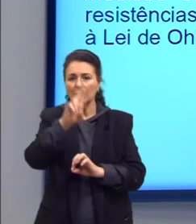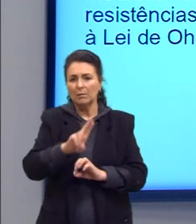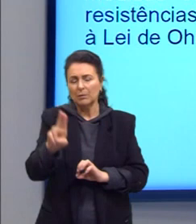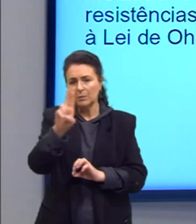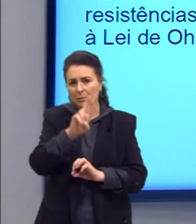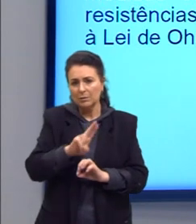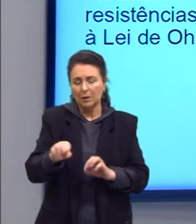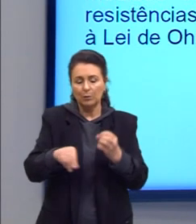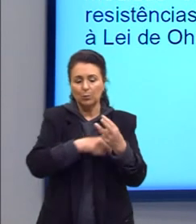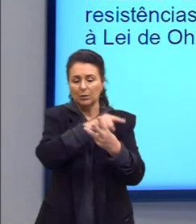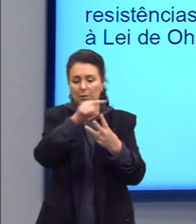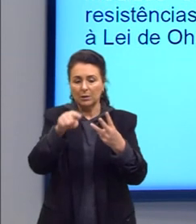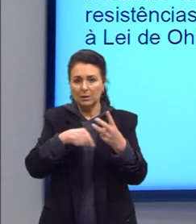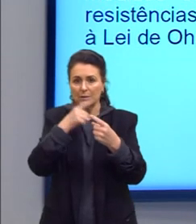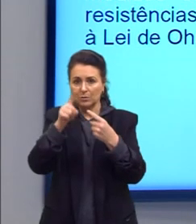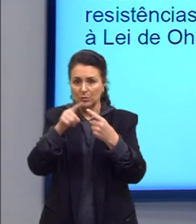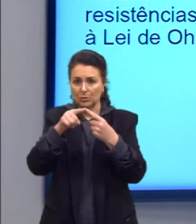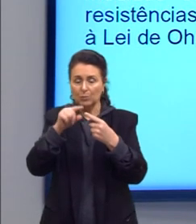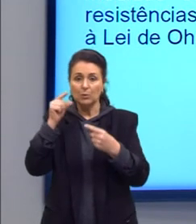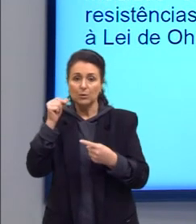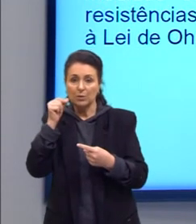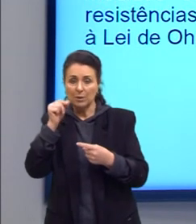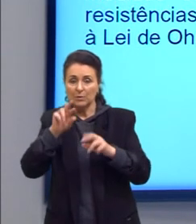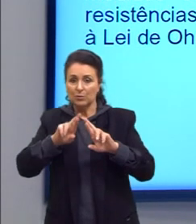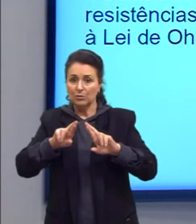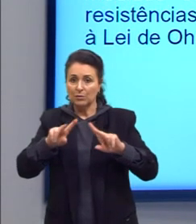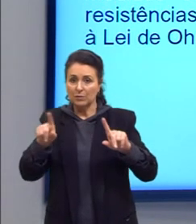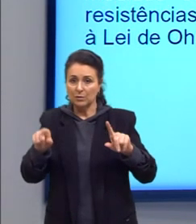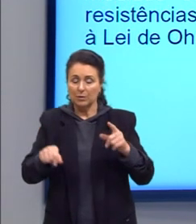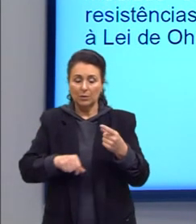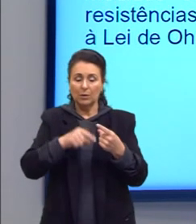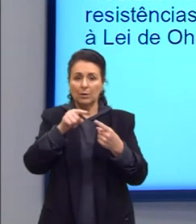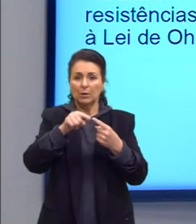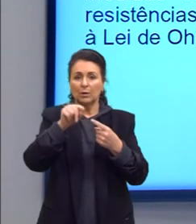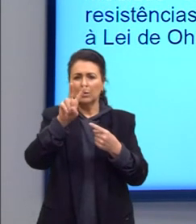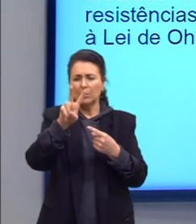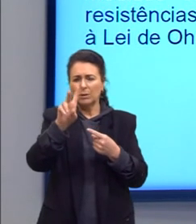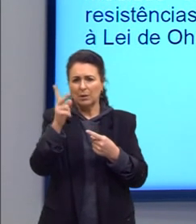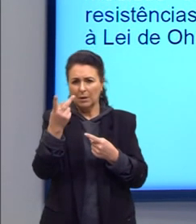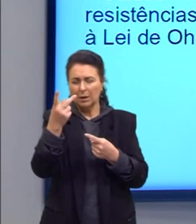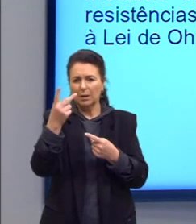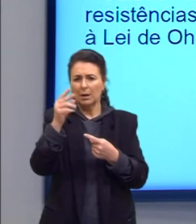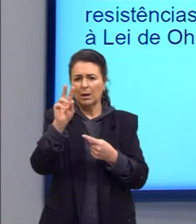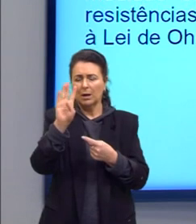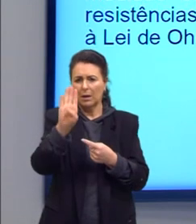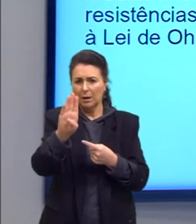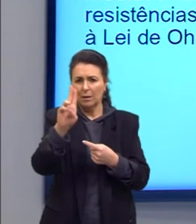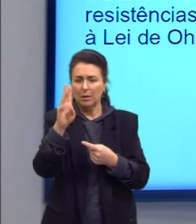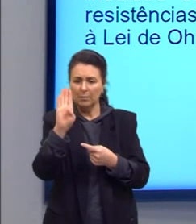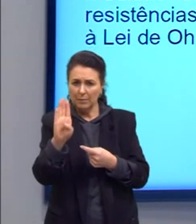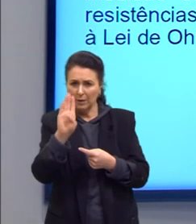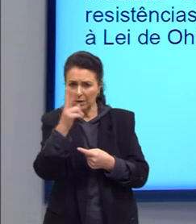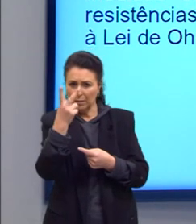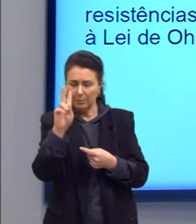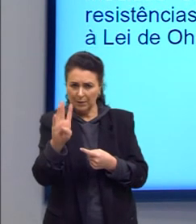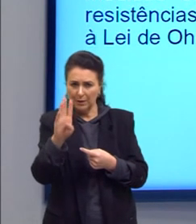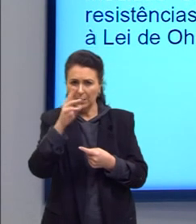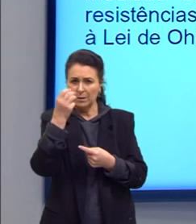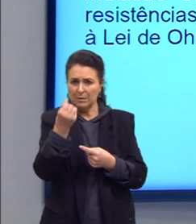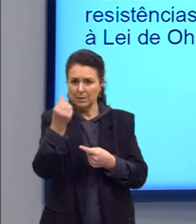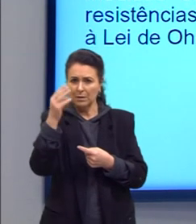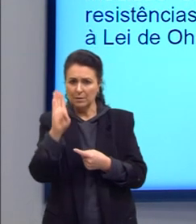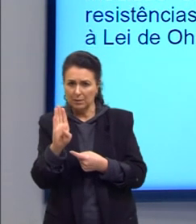utilizados três tipos de lápis diferentes 2 HB e 6B para efetuar três